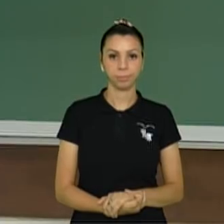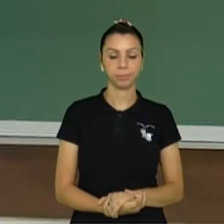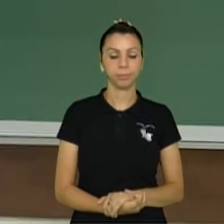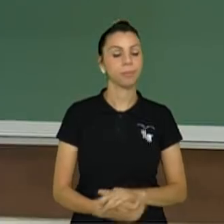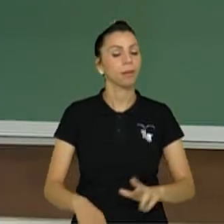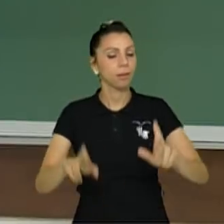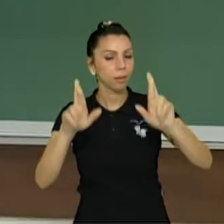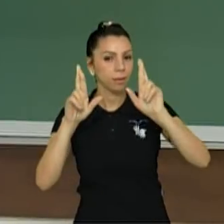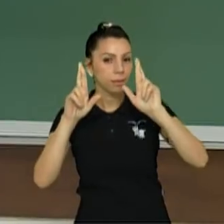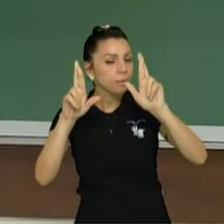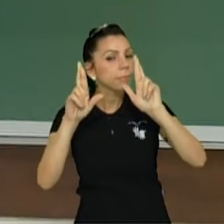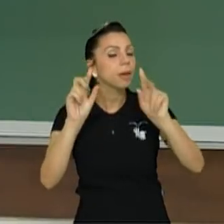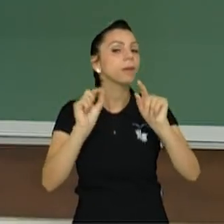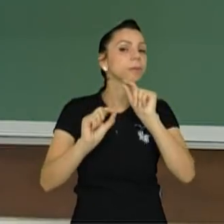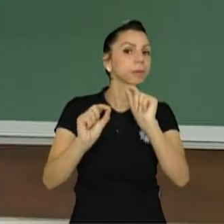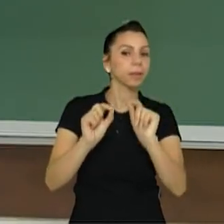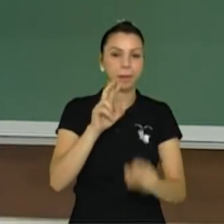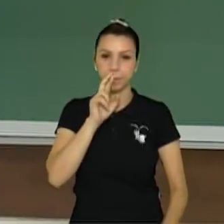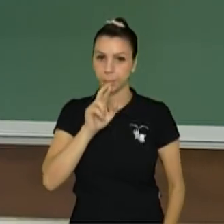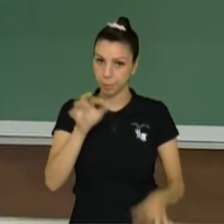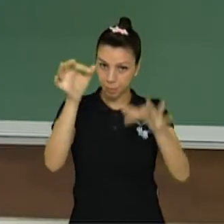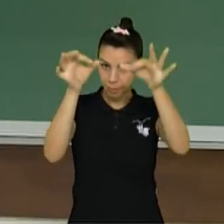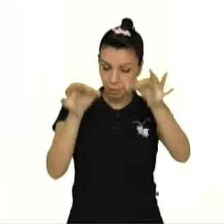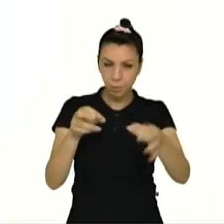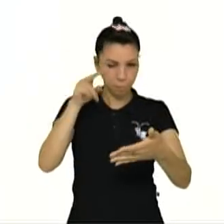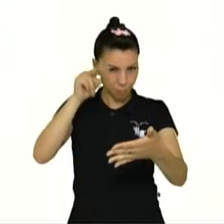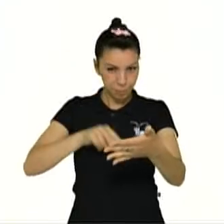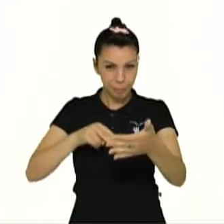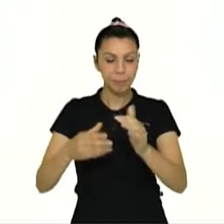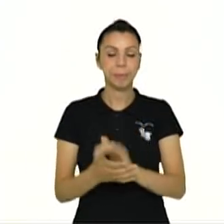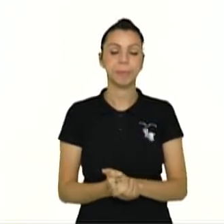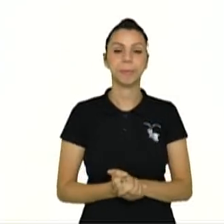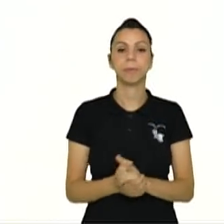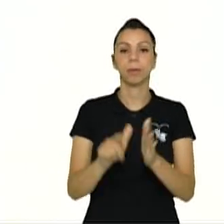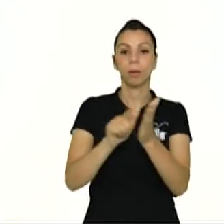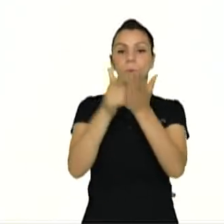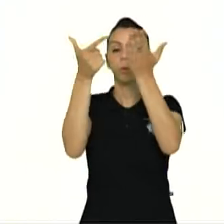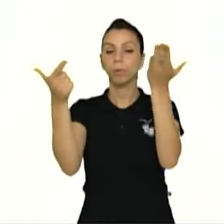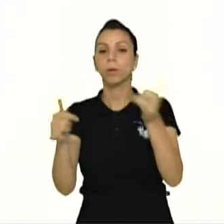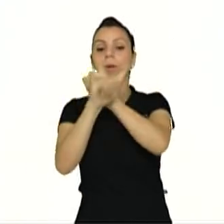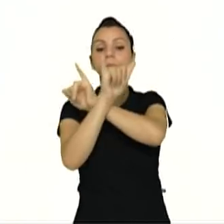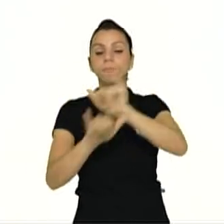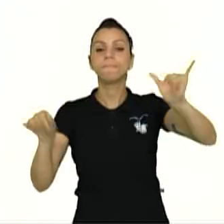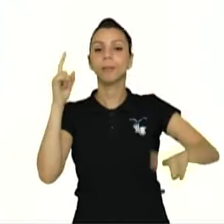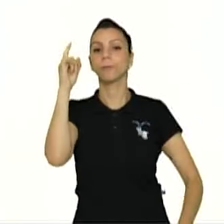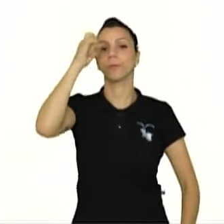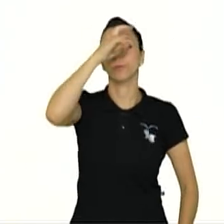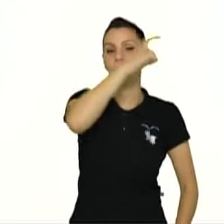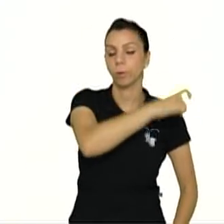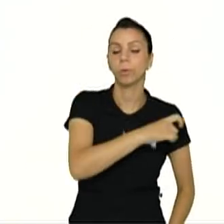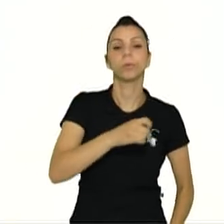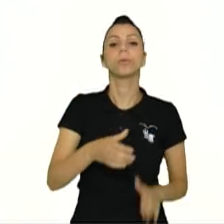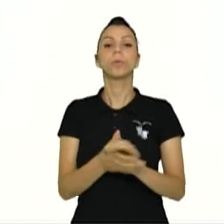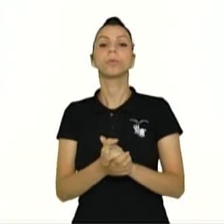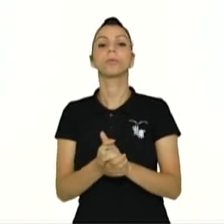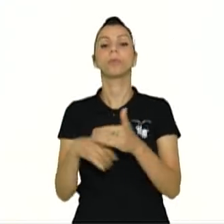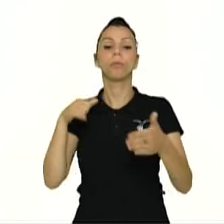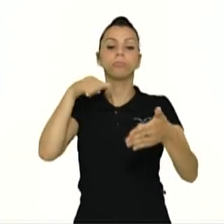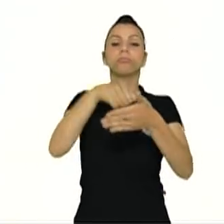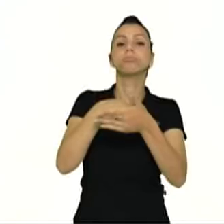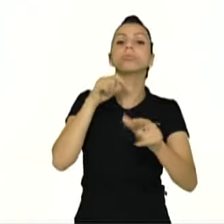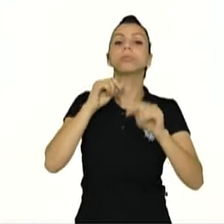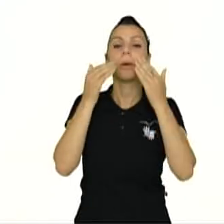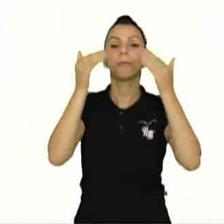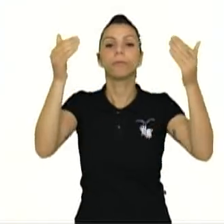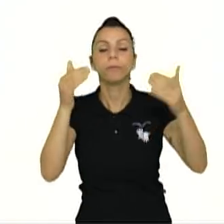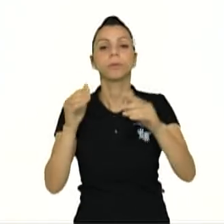Espero que você tenha feito certinho, hein? Vamos ler aqui? A imprensa negra noticiava as dificuldades enfrentadas pelos